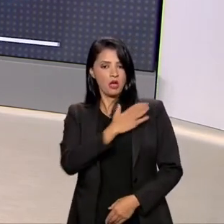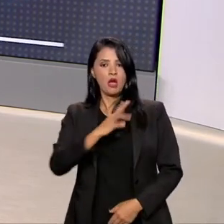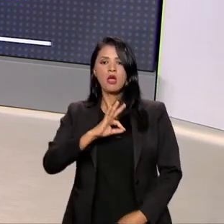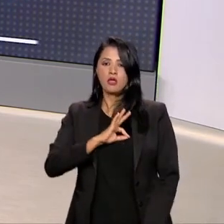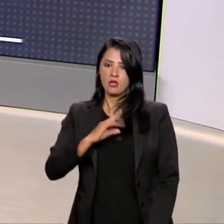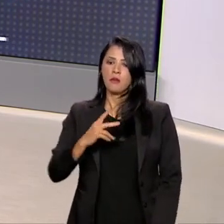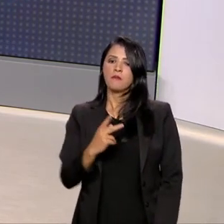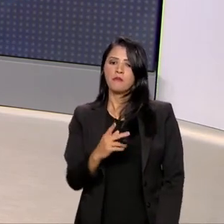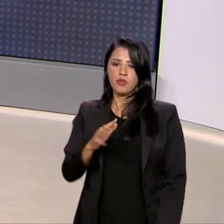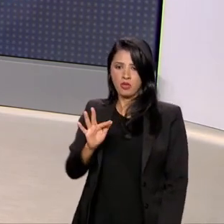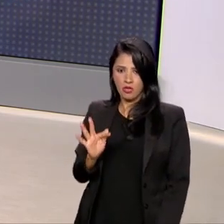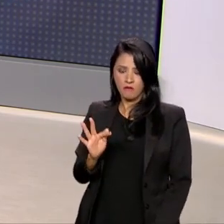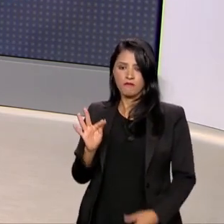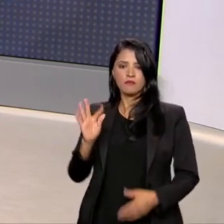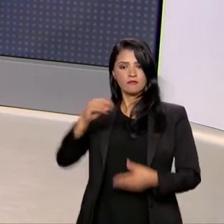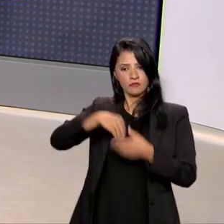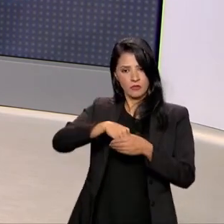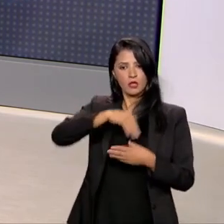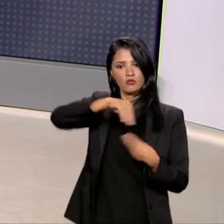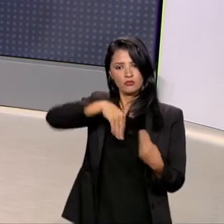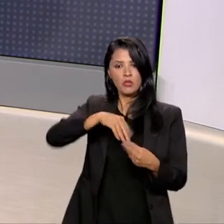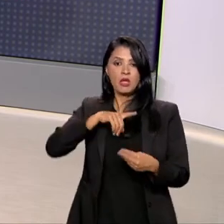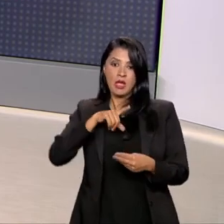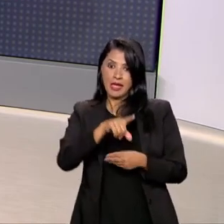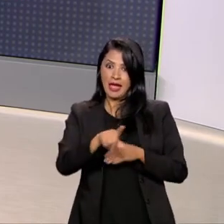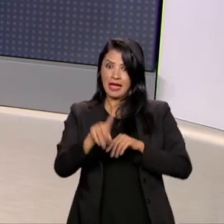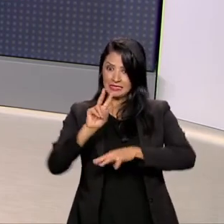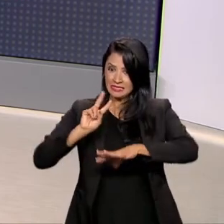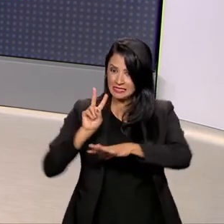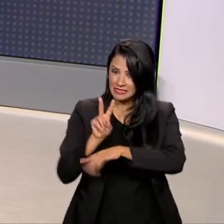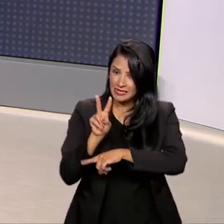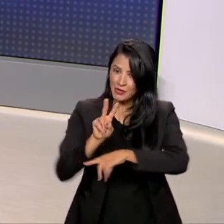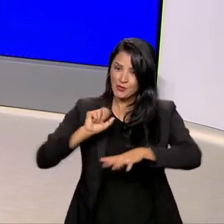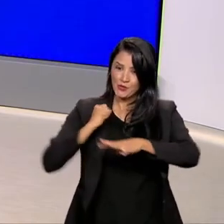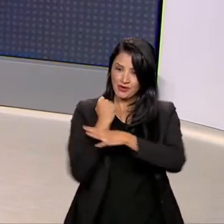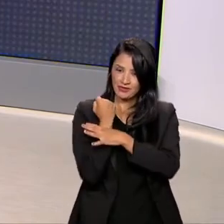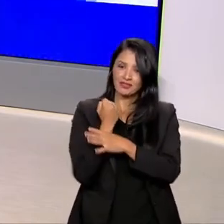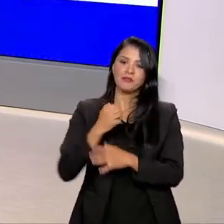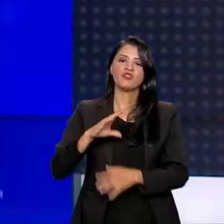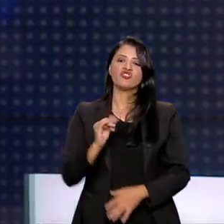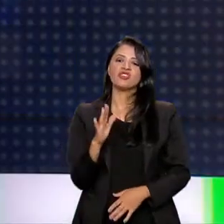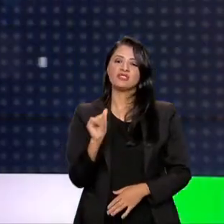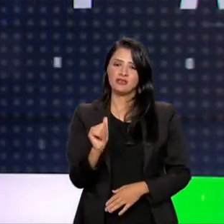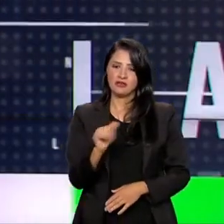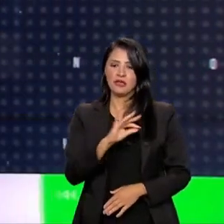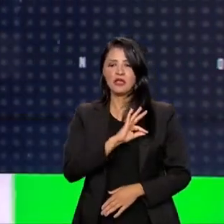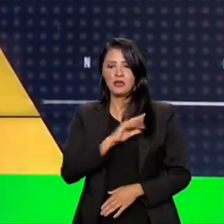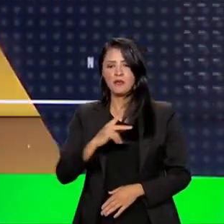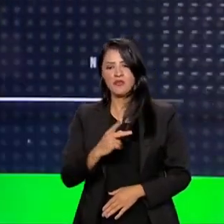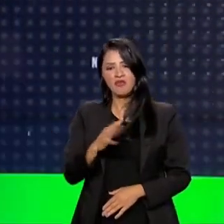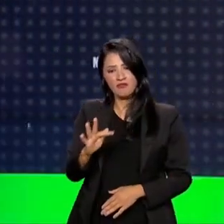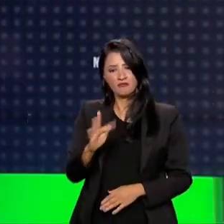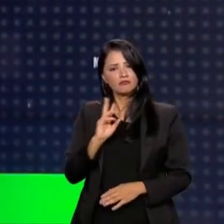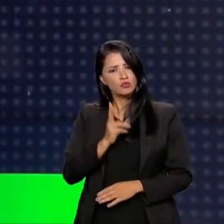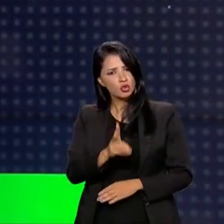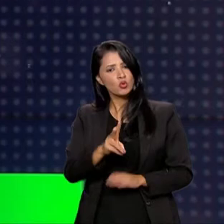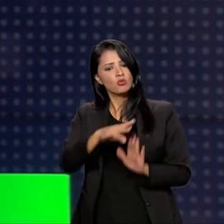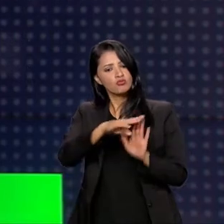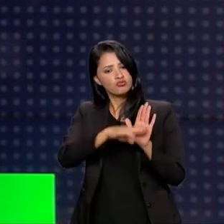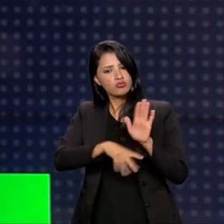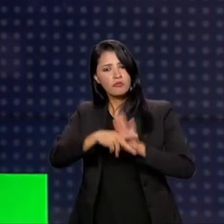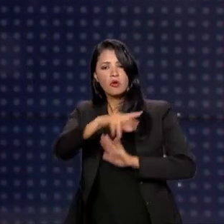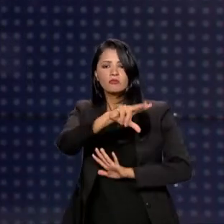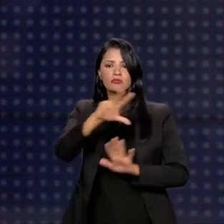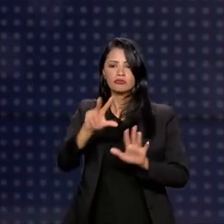Então, essa segurança será feita pelo GSI e pela Polícia Federal. Continue com a programação da